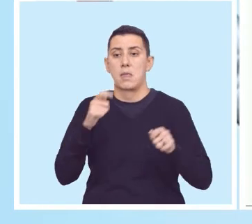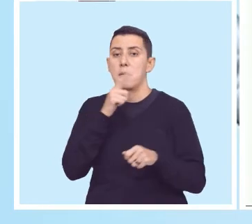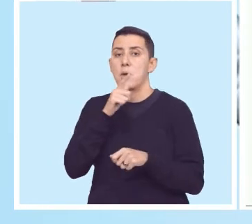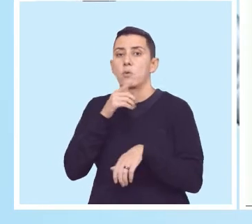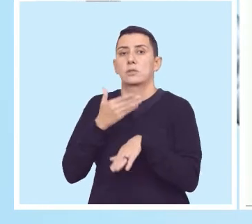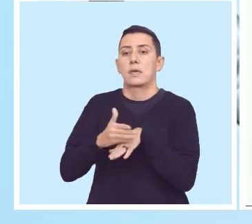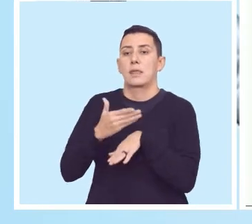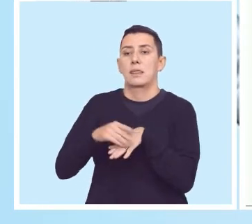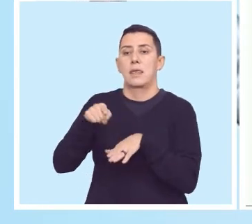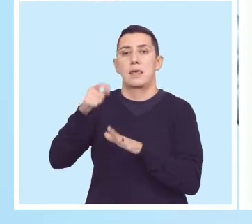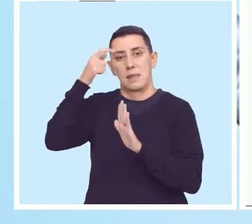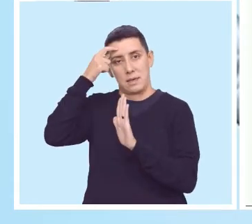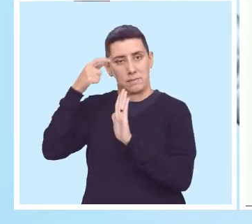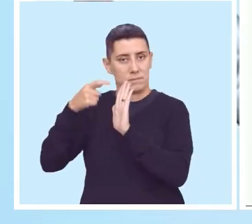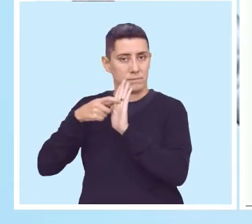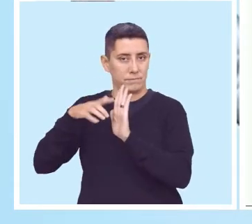modelos.